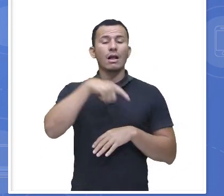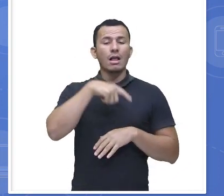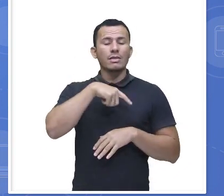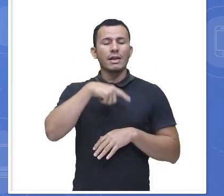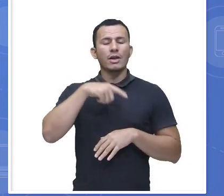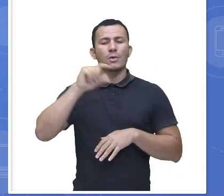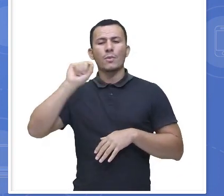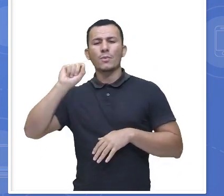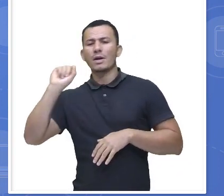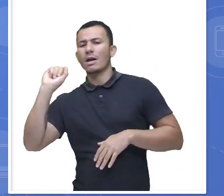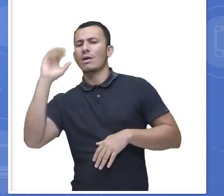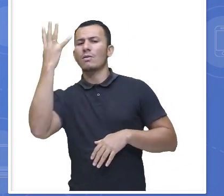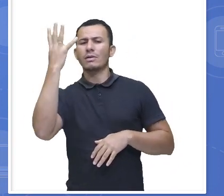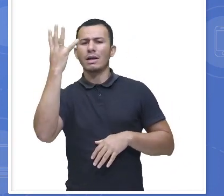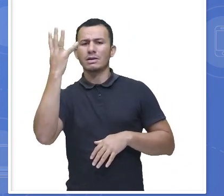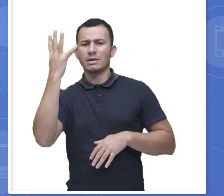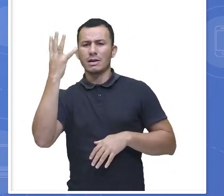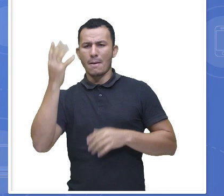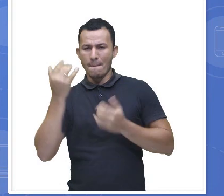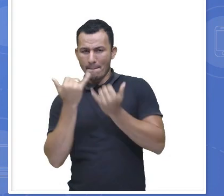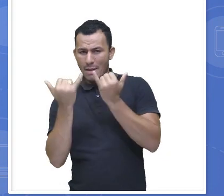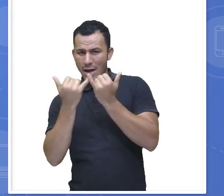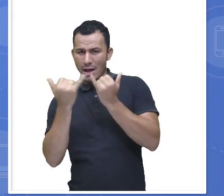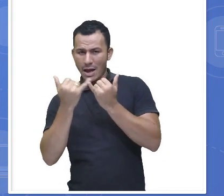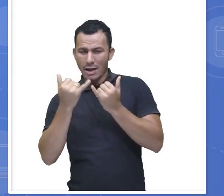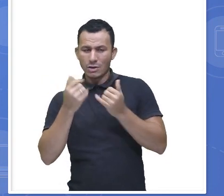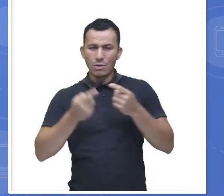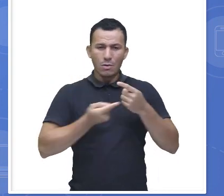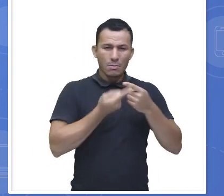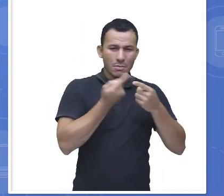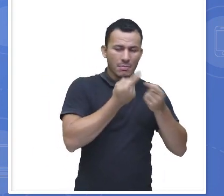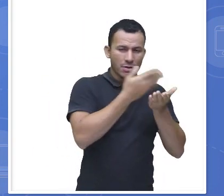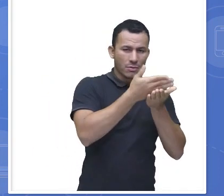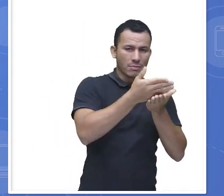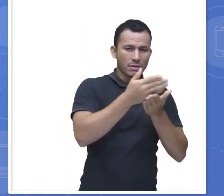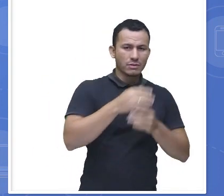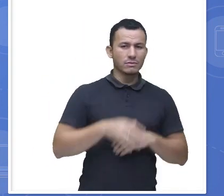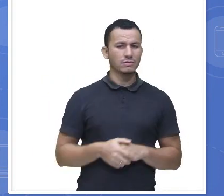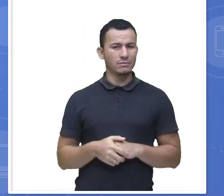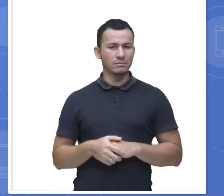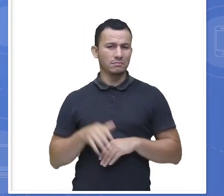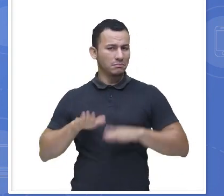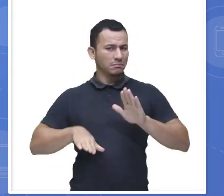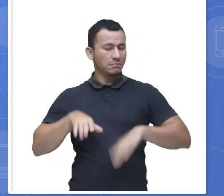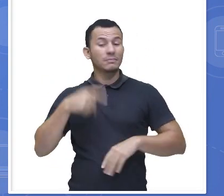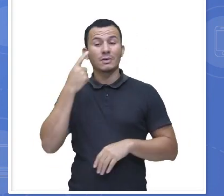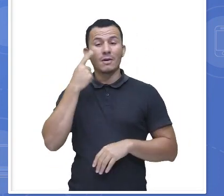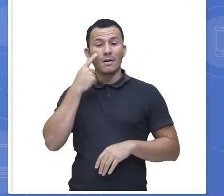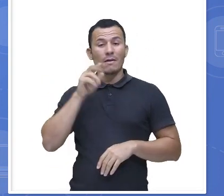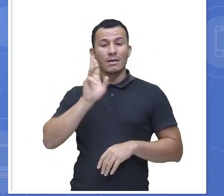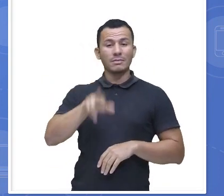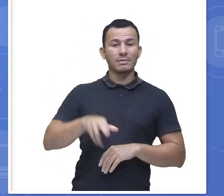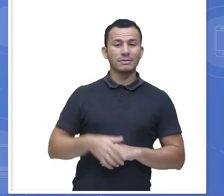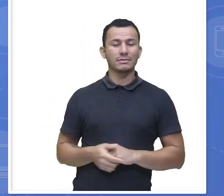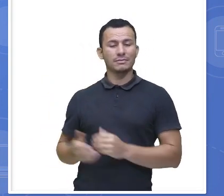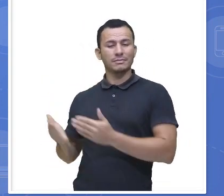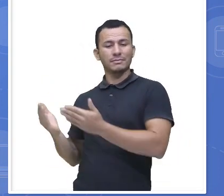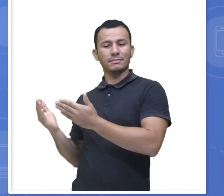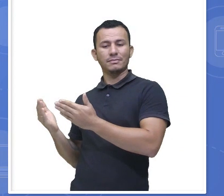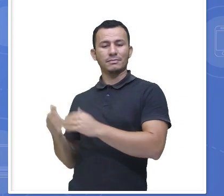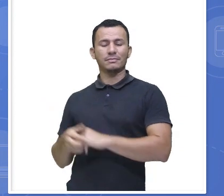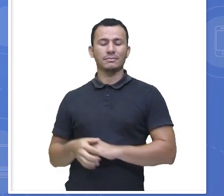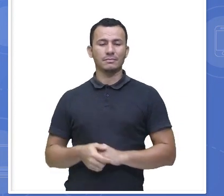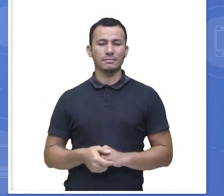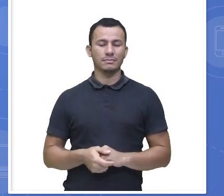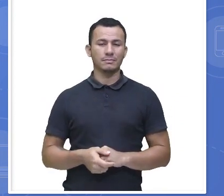retorna-se exatamente a situação inicial? Por quê? Vamos já para a nossa resposta? Vamos lá. Então, o